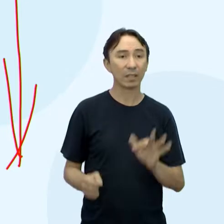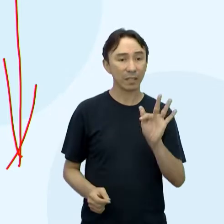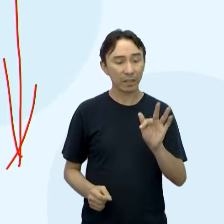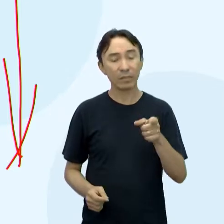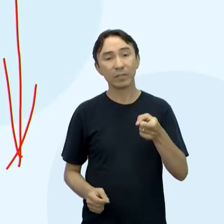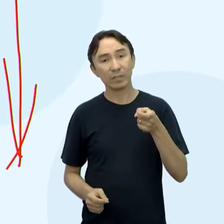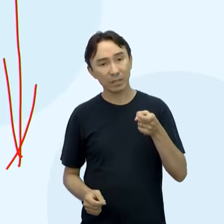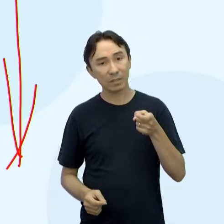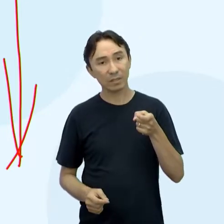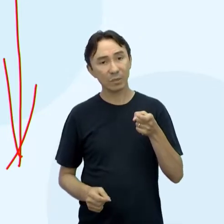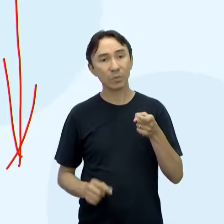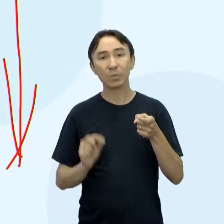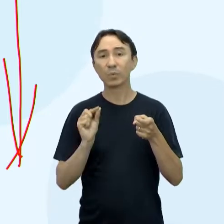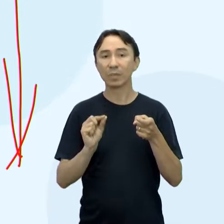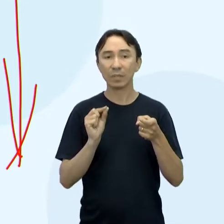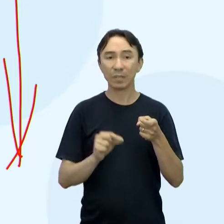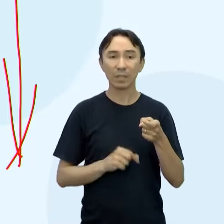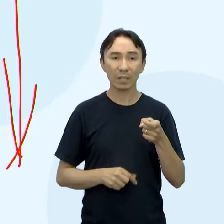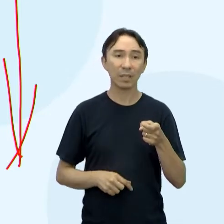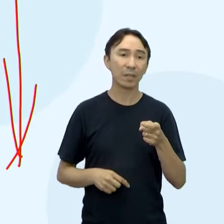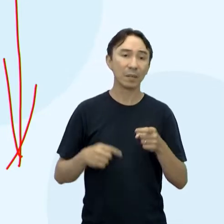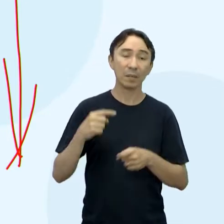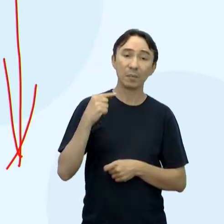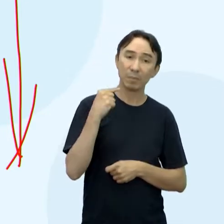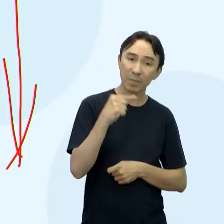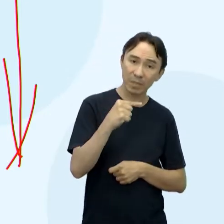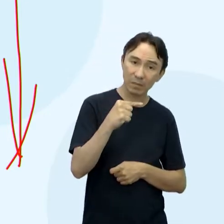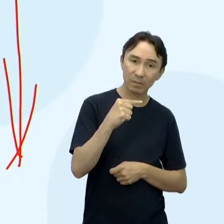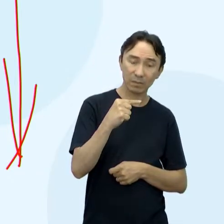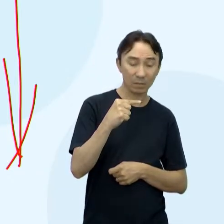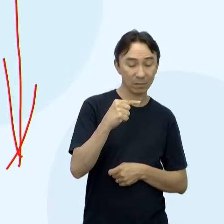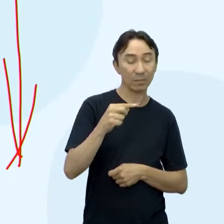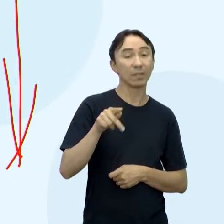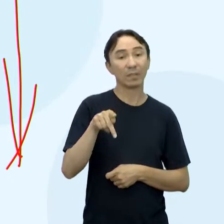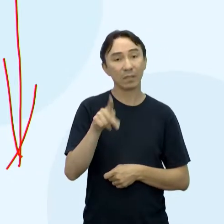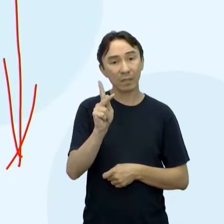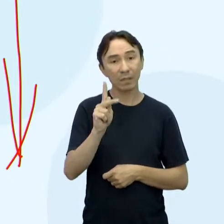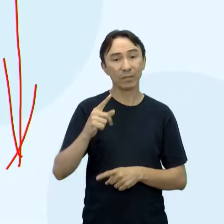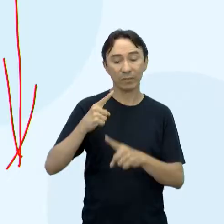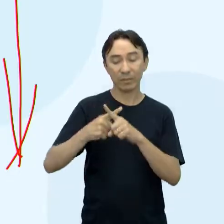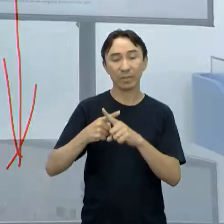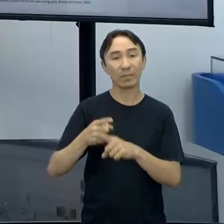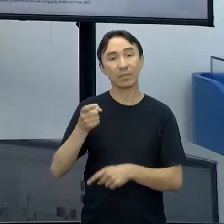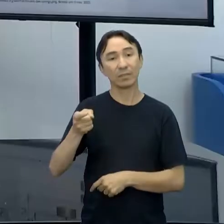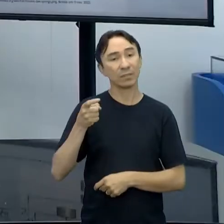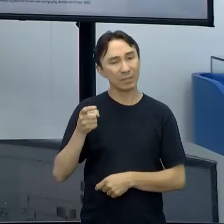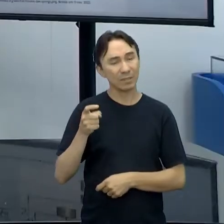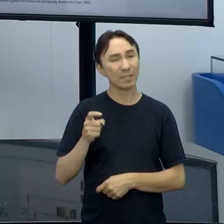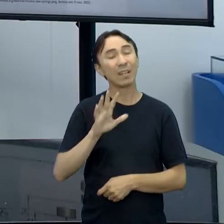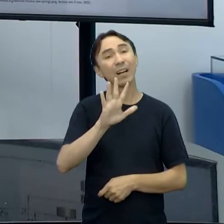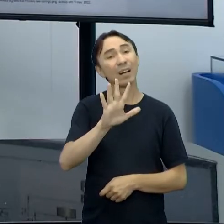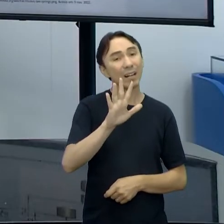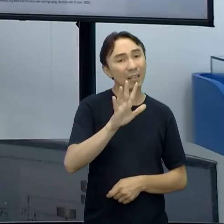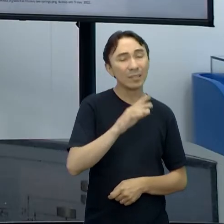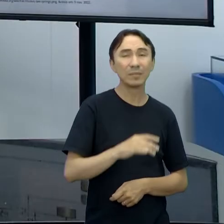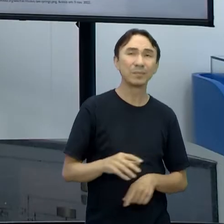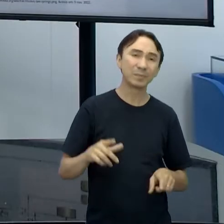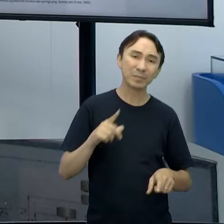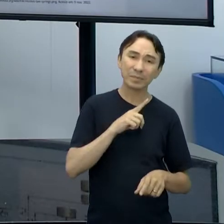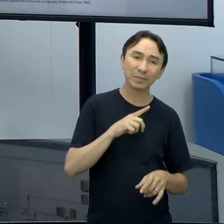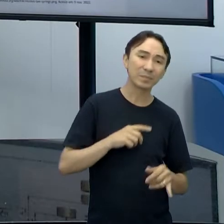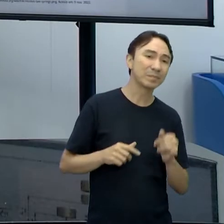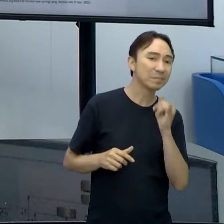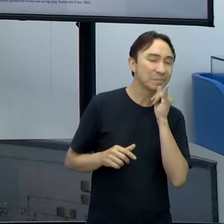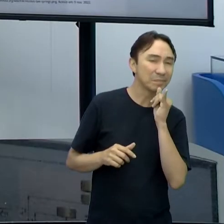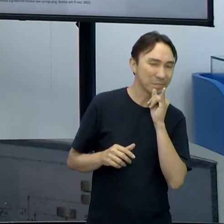menos K multiplicado pelo alongamento da mola aí, tá para vocês, certo? Ah, Giba, você tem aqui um exemplo? Tem aqui para